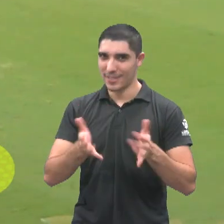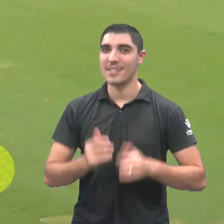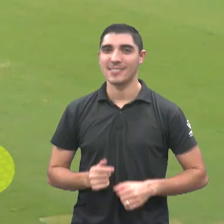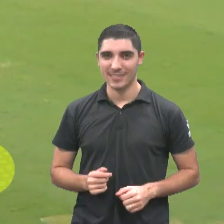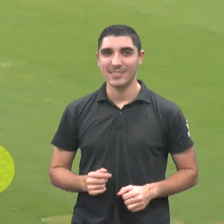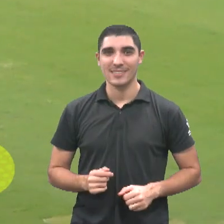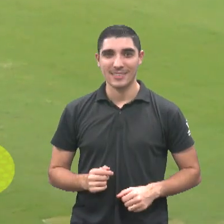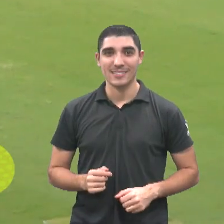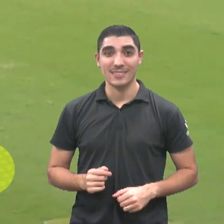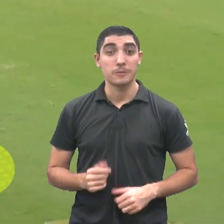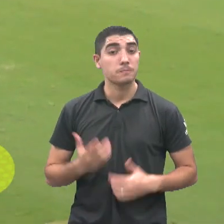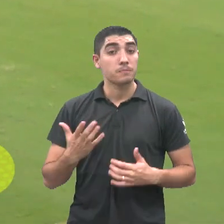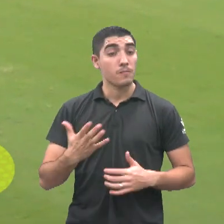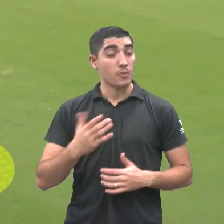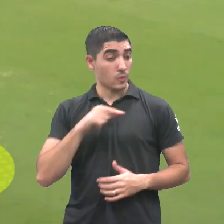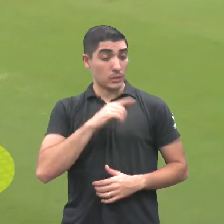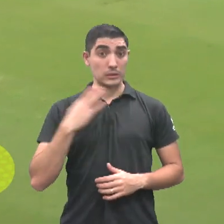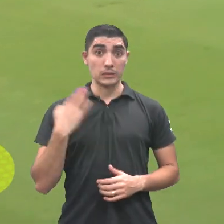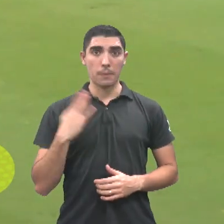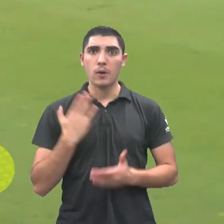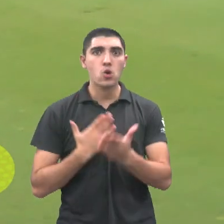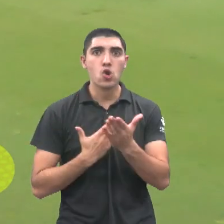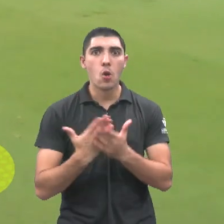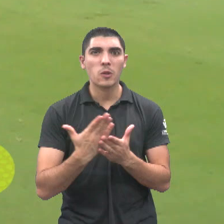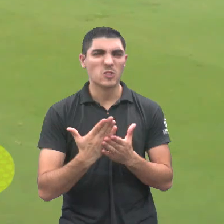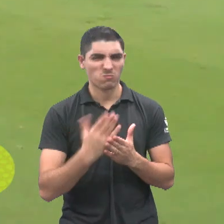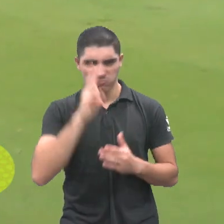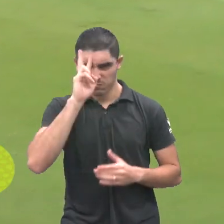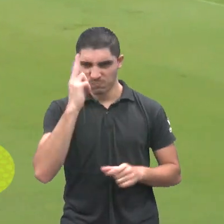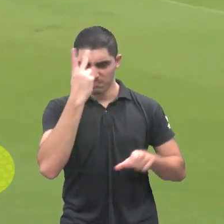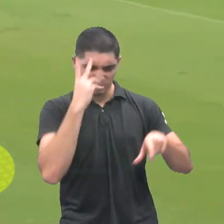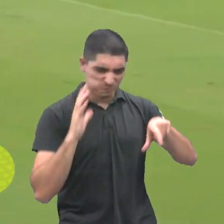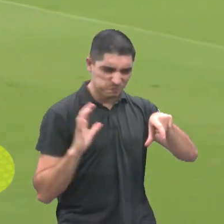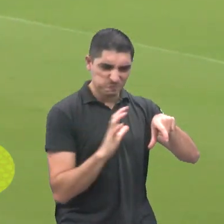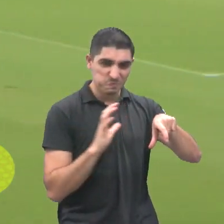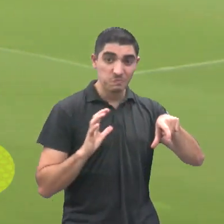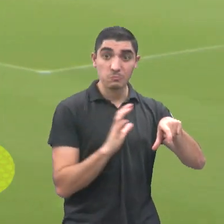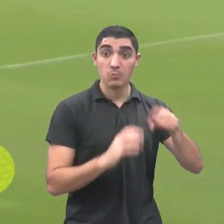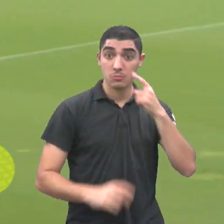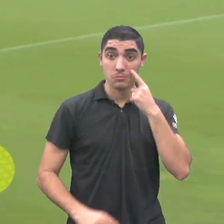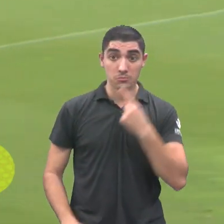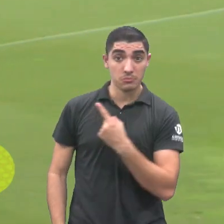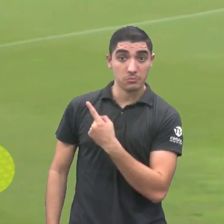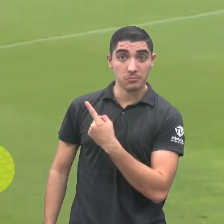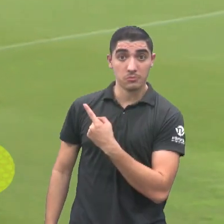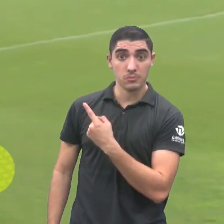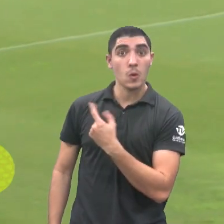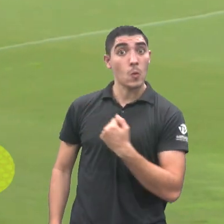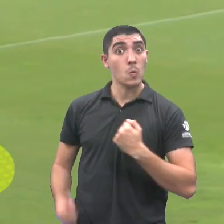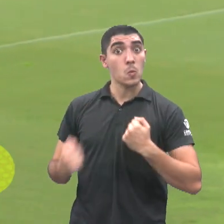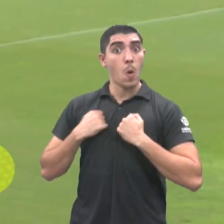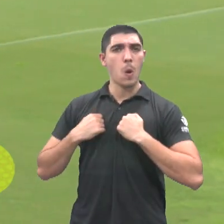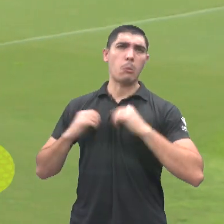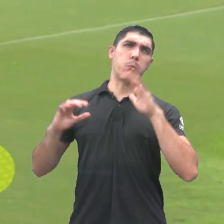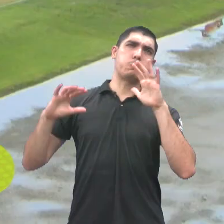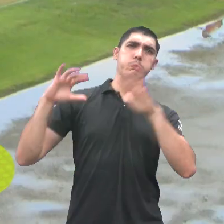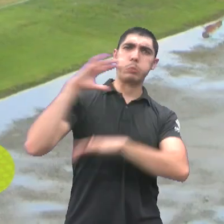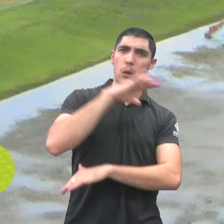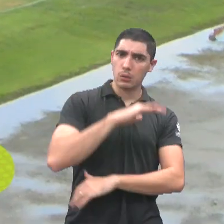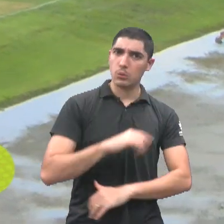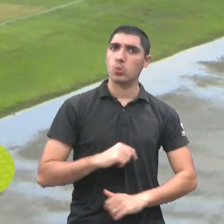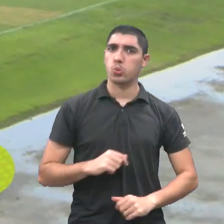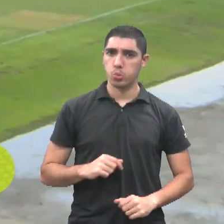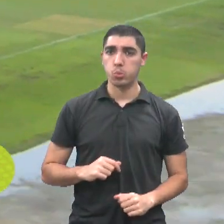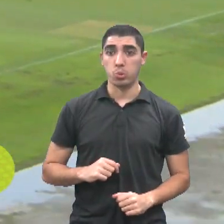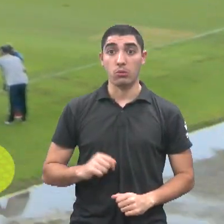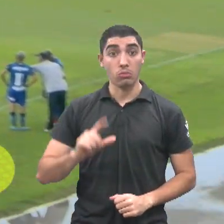Atrás no placar, o São Bento passou a querer mais jogo. Nessa, Gazão fez Ariel sujar o uniforme. E